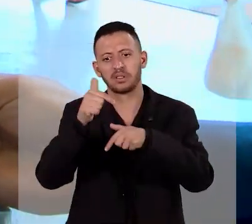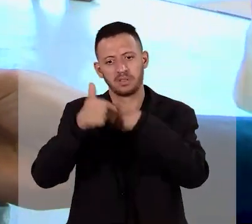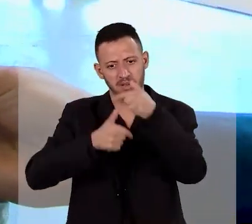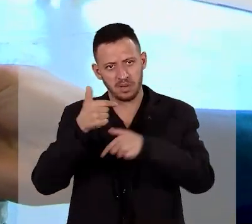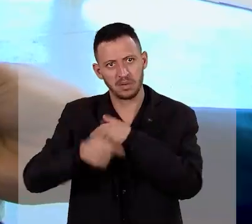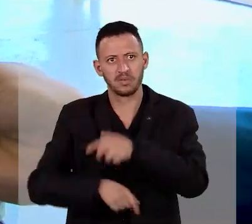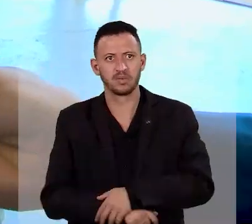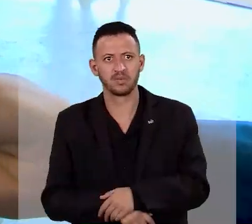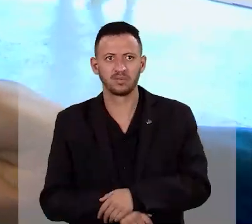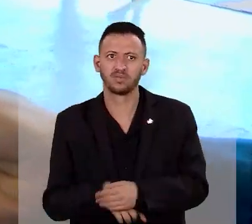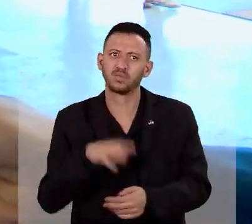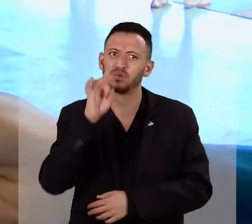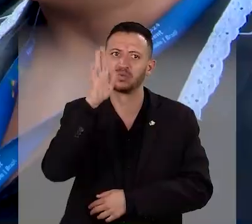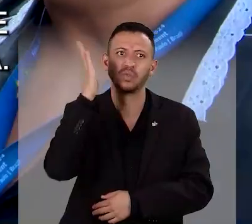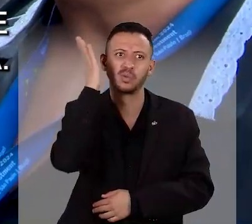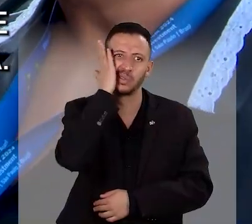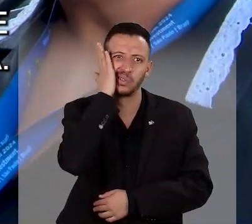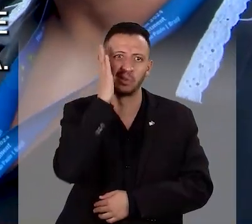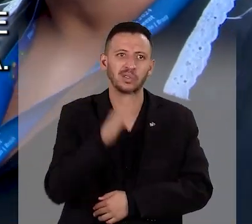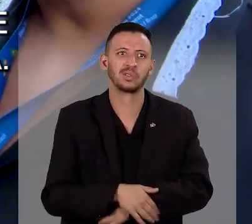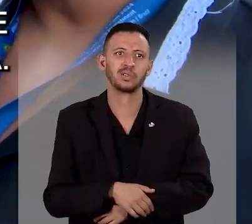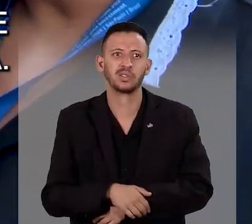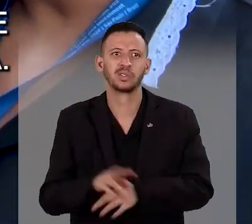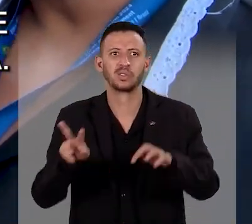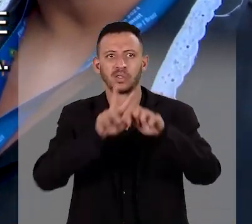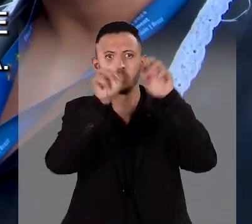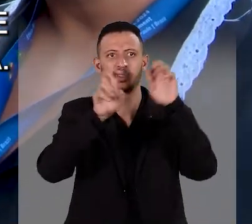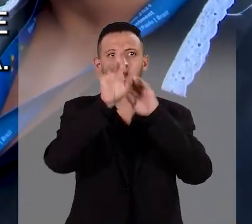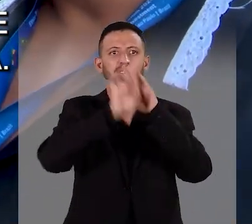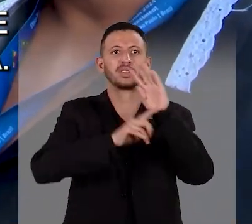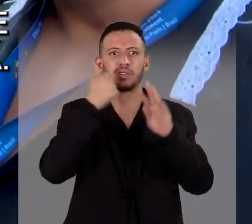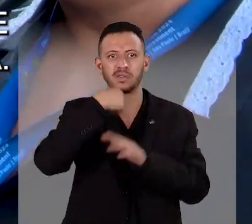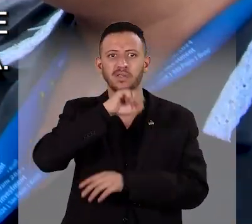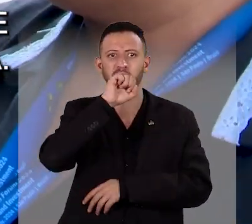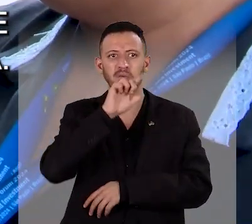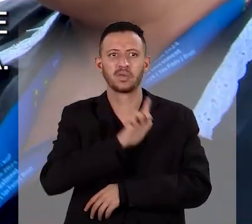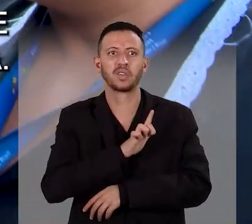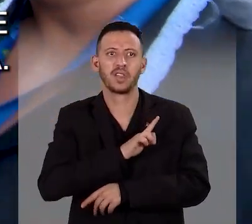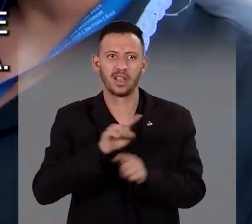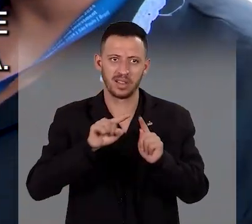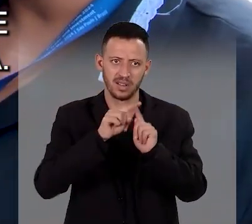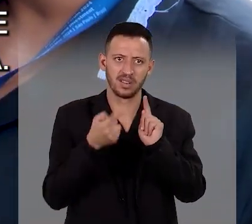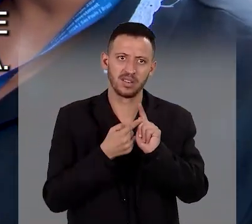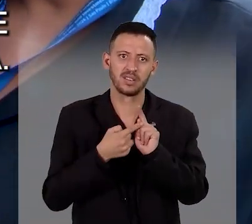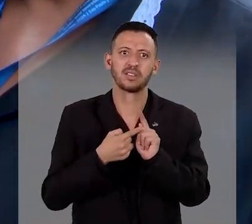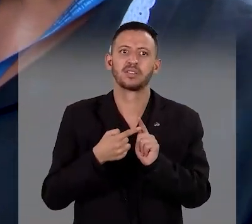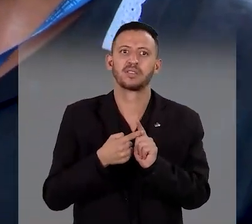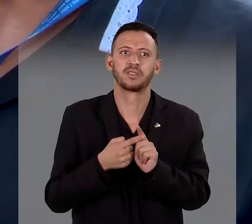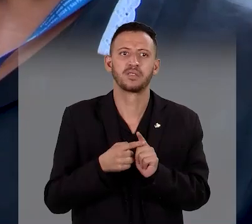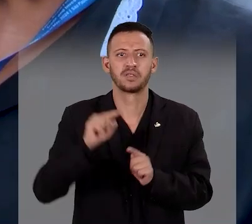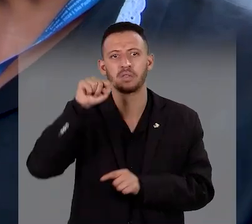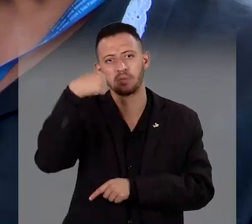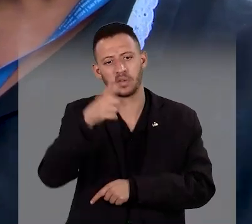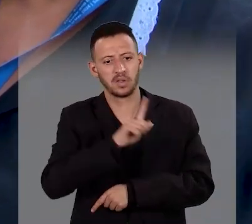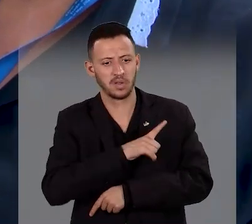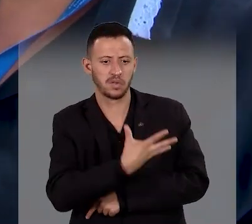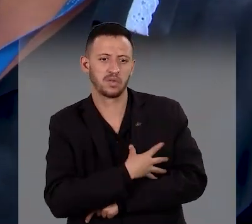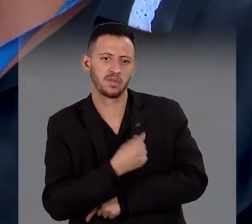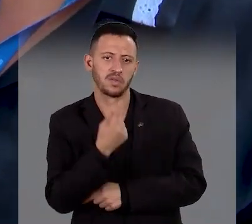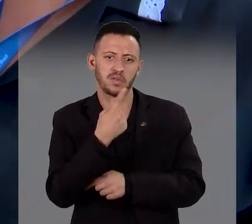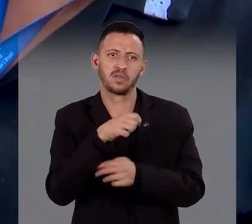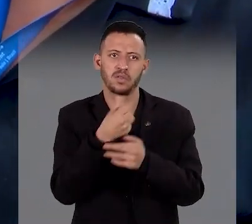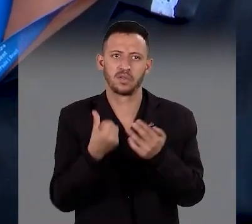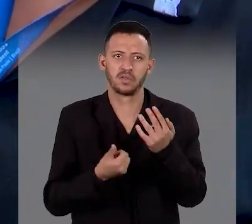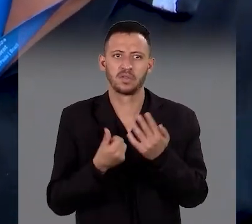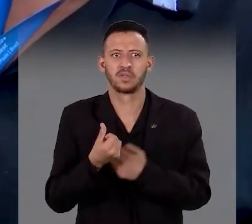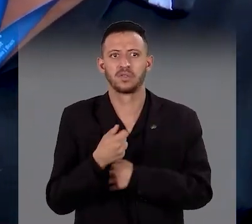do local onde elas trabalham. Eu só sei sobre os direitos que a mãe tem quando tá grávida, né? Depois de ter o